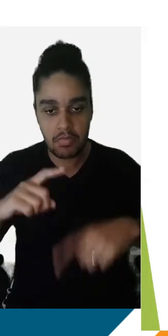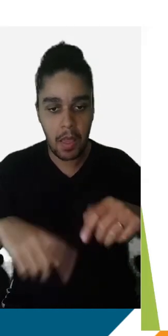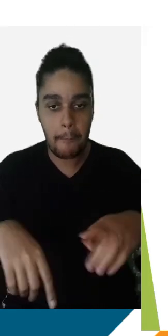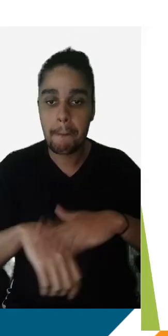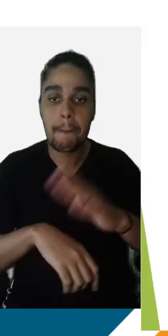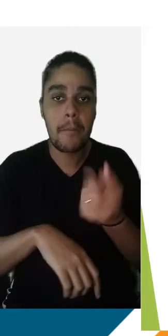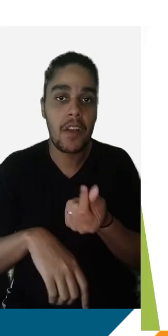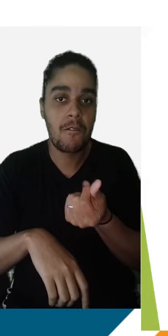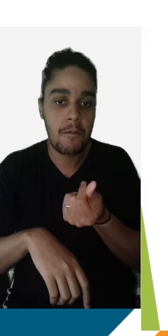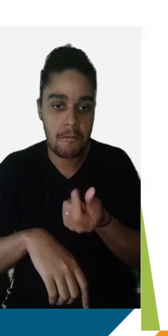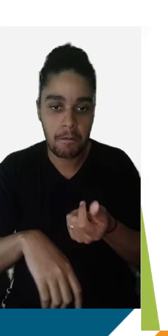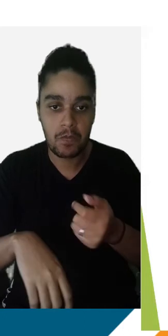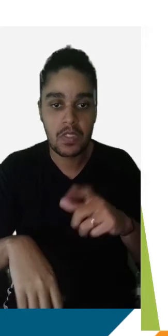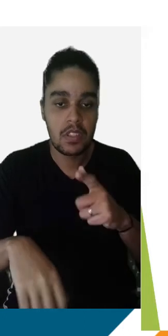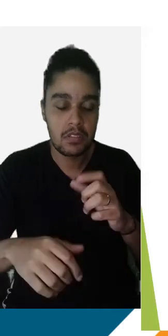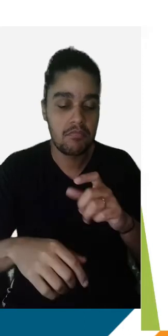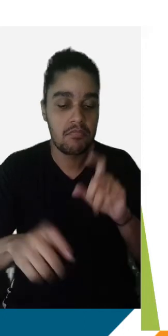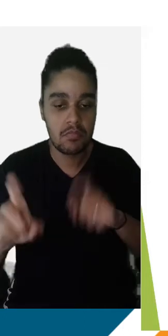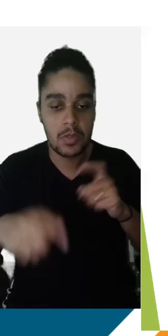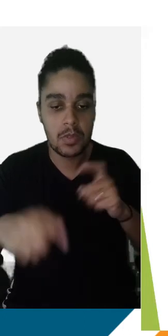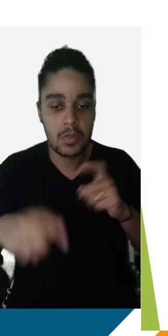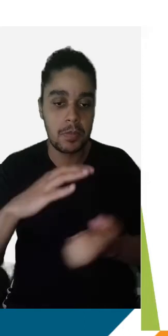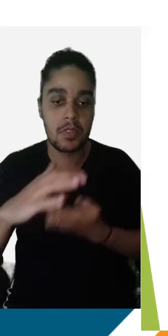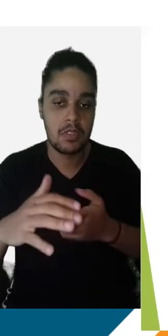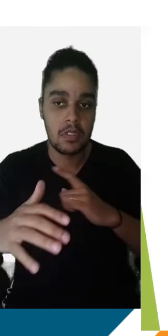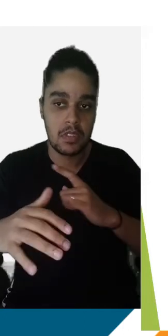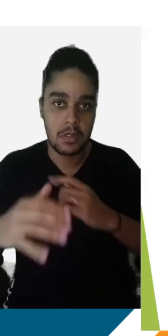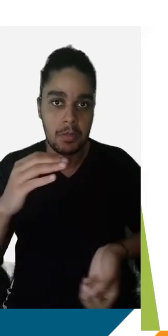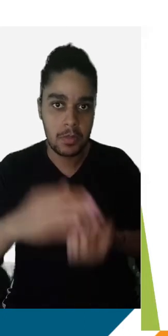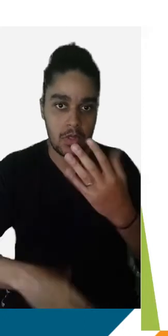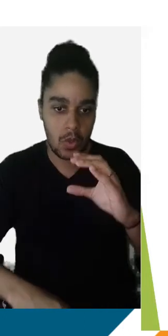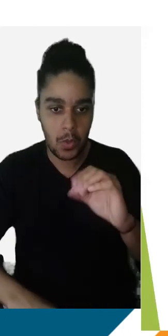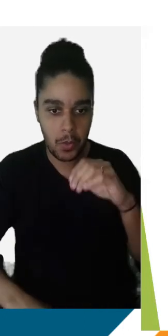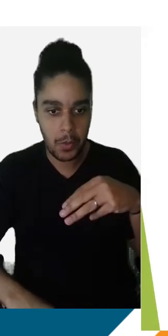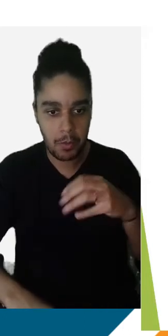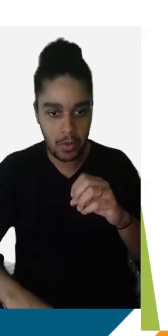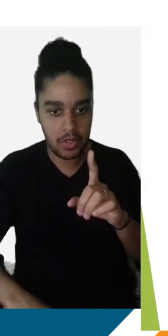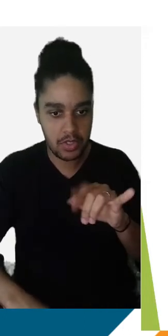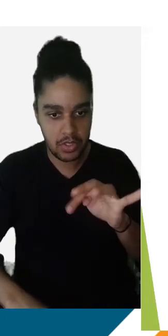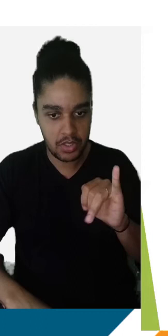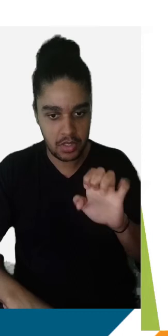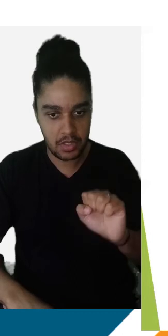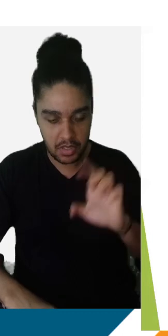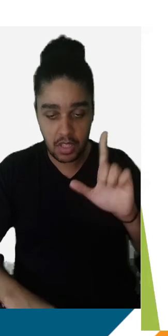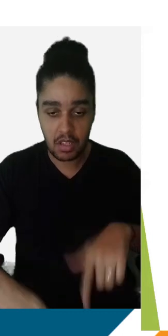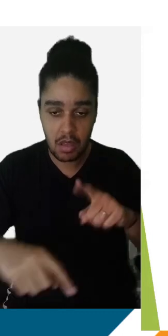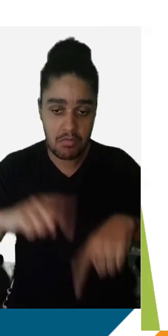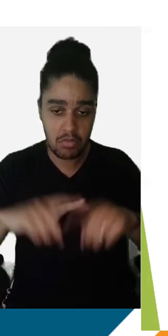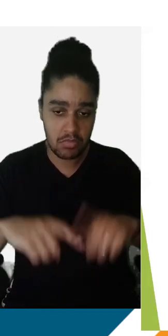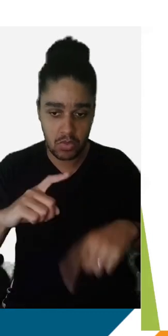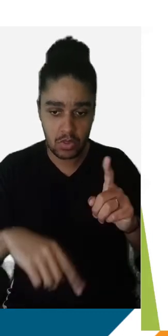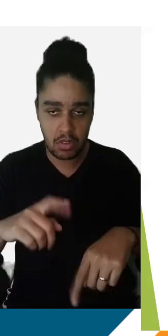bem? Essa agricultura empresarial no Brasil, ela busca principalmente a produção de commodities, tá? Que são produtos em estado